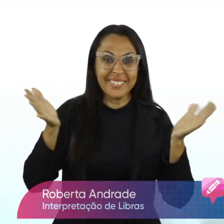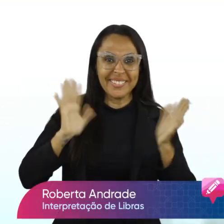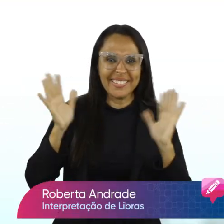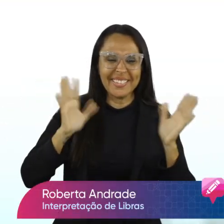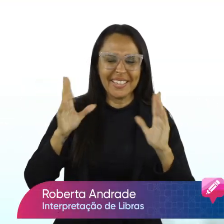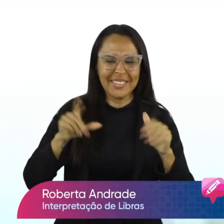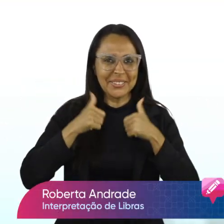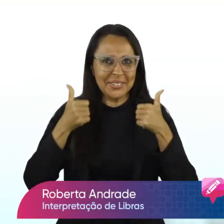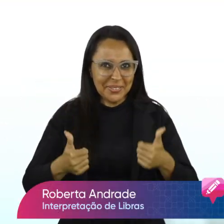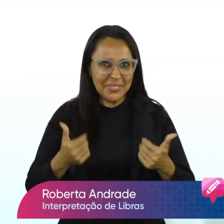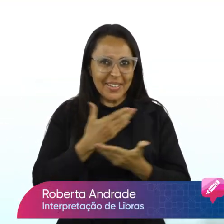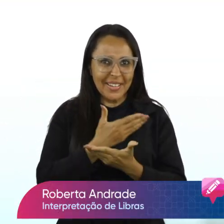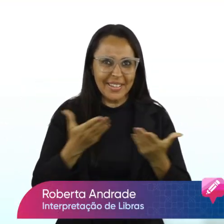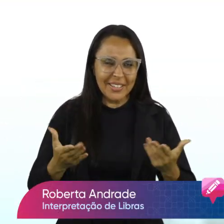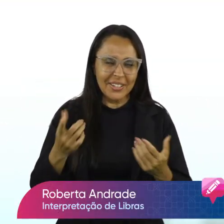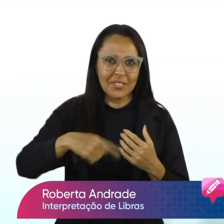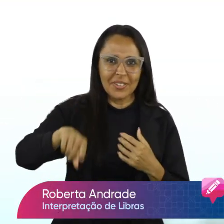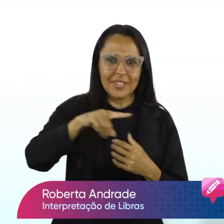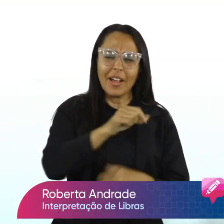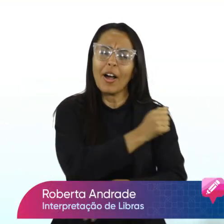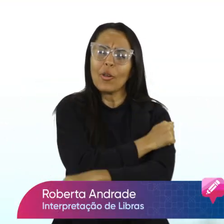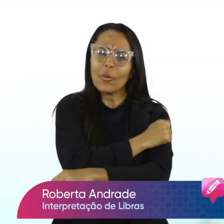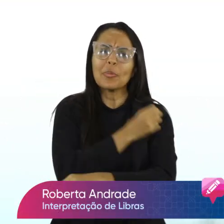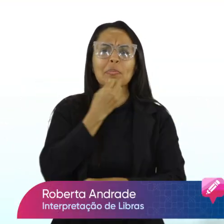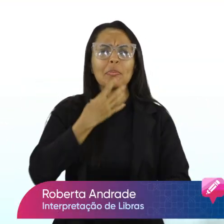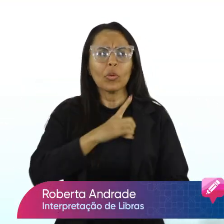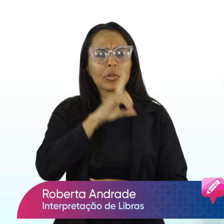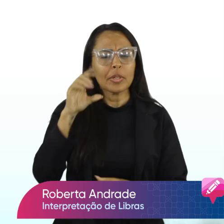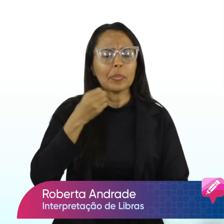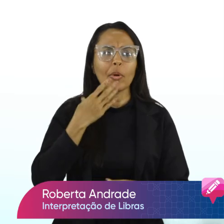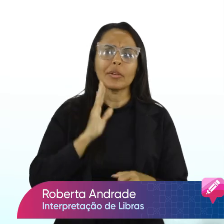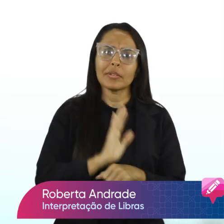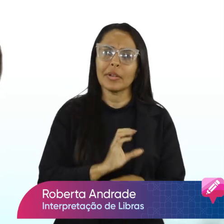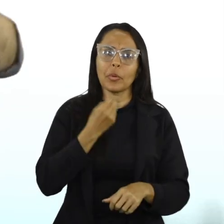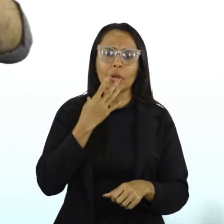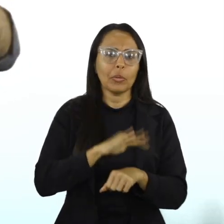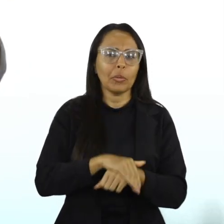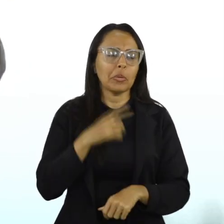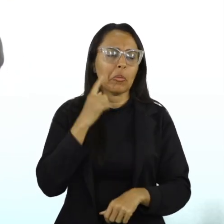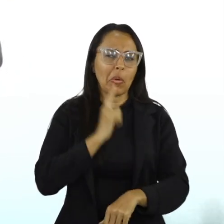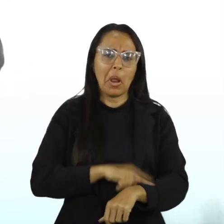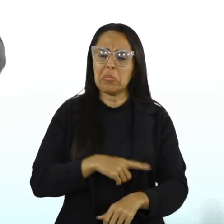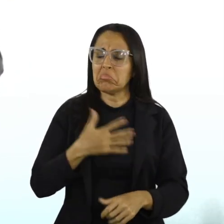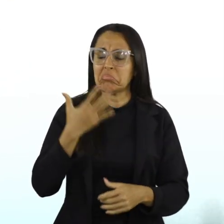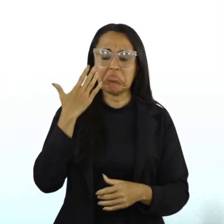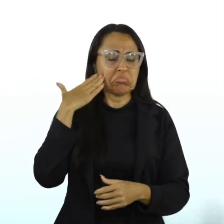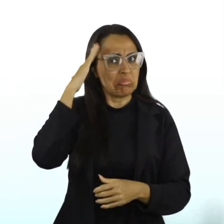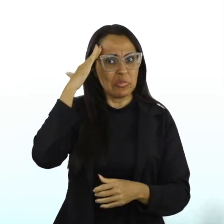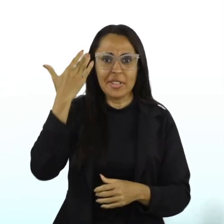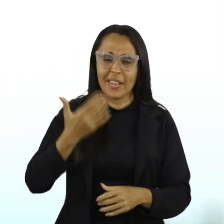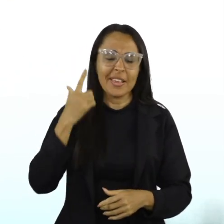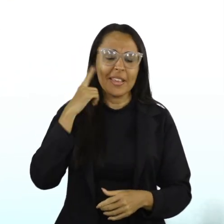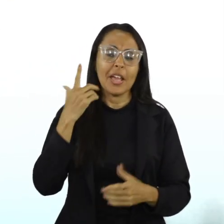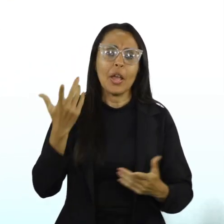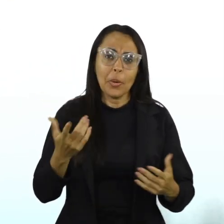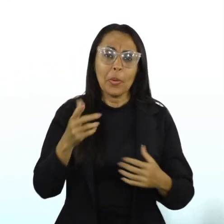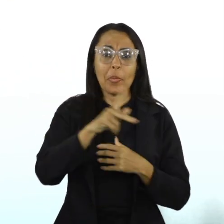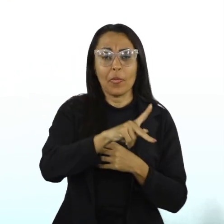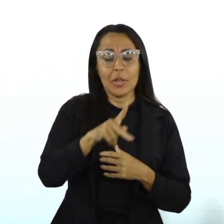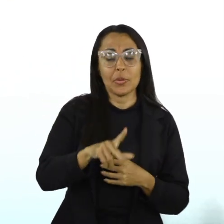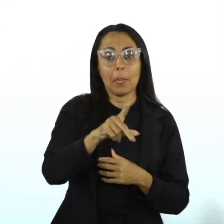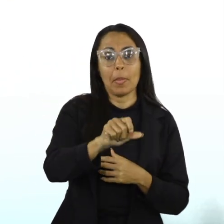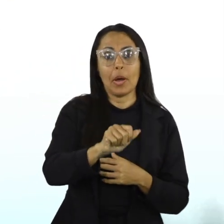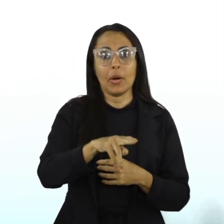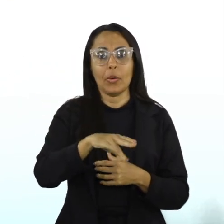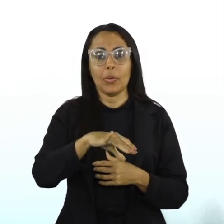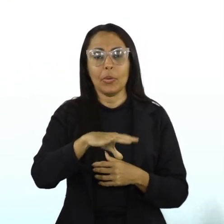Saudações, meus pequenos gafanhotos! Muito bom dia, boa tarde, boa noite, eu não sei qual horário que você vai estar assistindo essa aula. Eu me chamo Paulo Vieira,